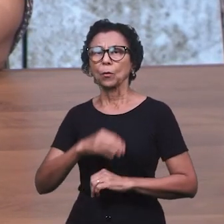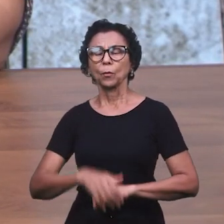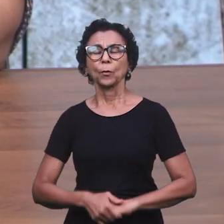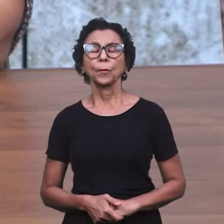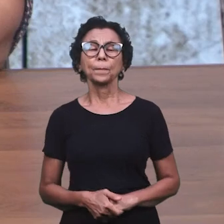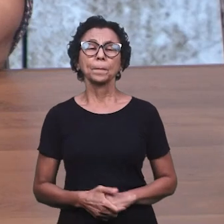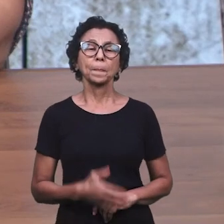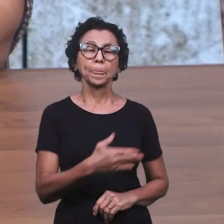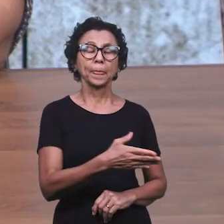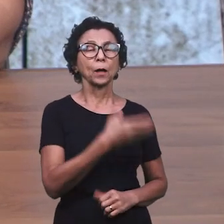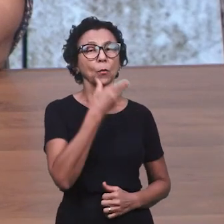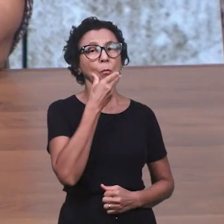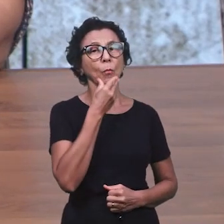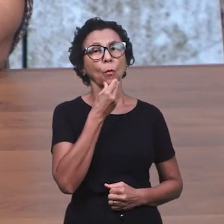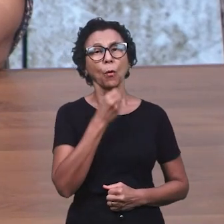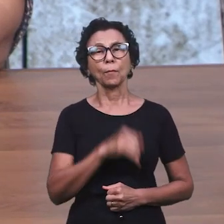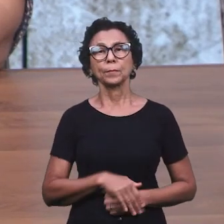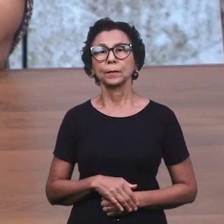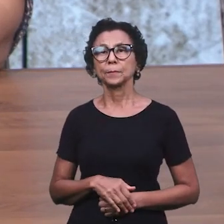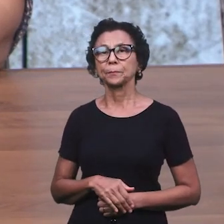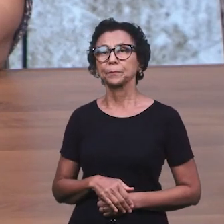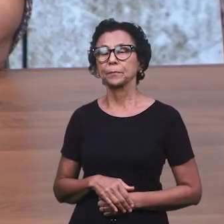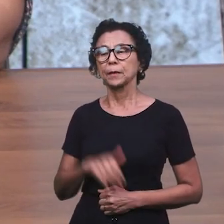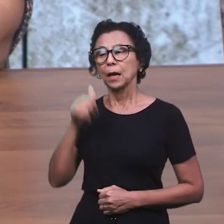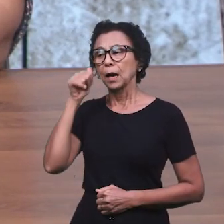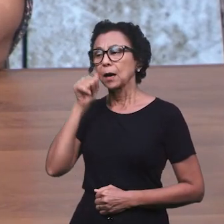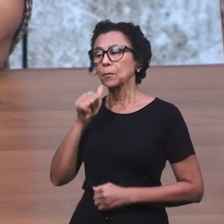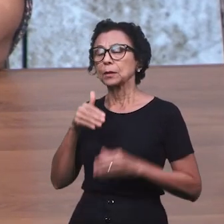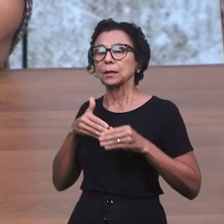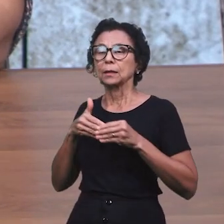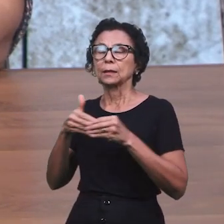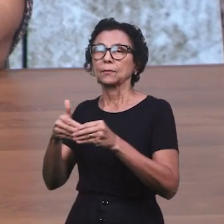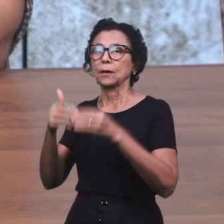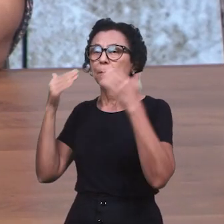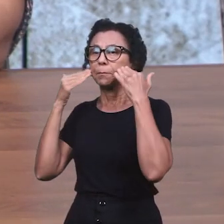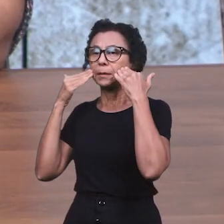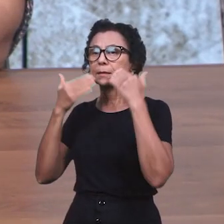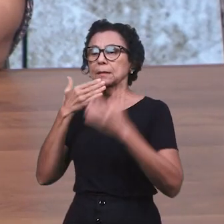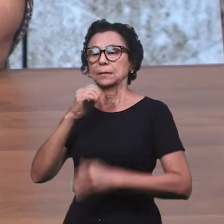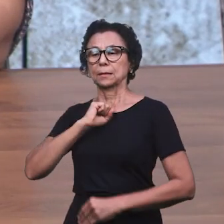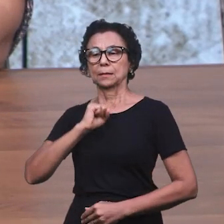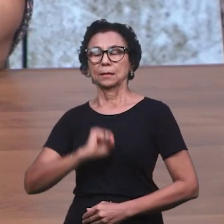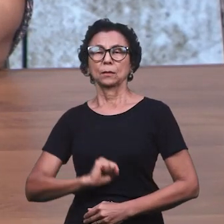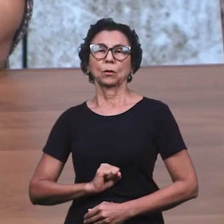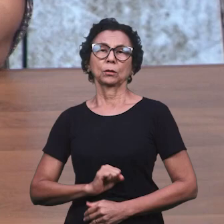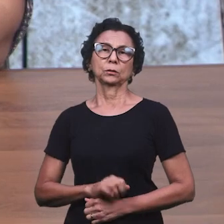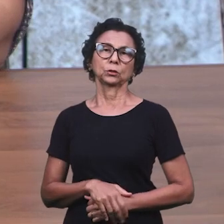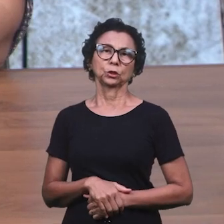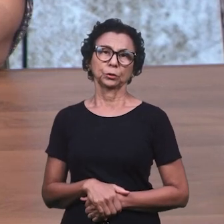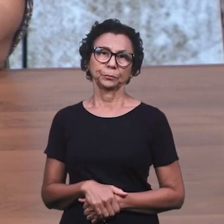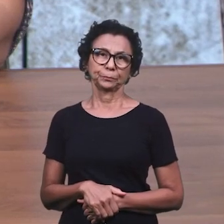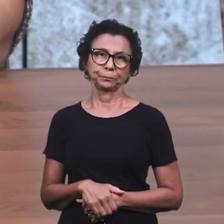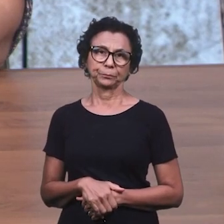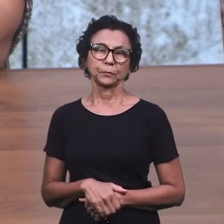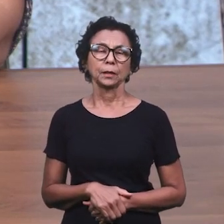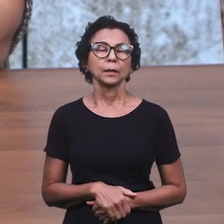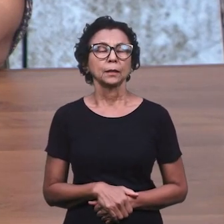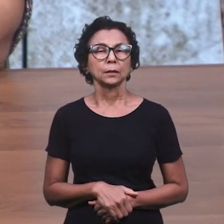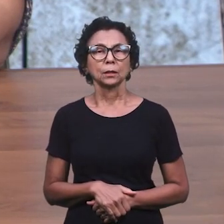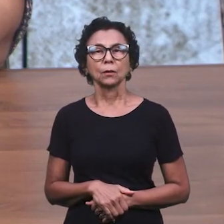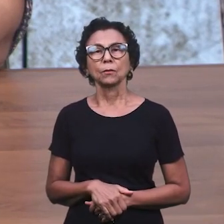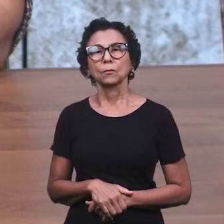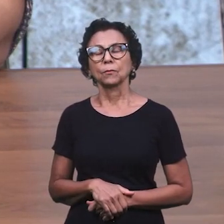o sacerdote, e juntamente trará a sua oferta por ela, 1/10 de efa de farinha